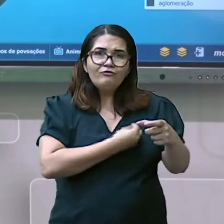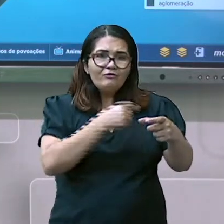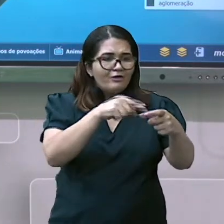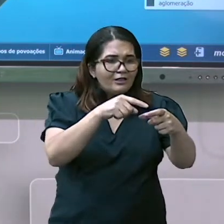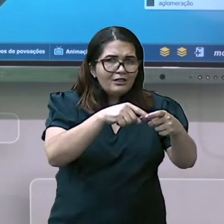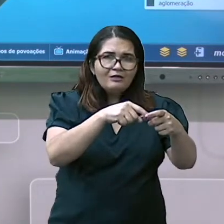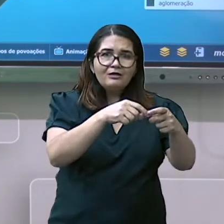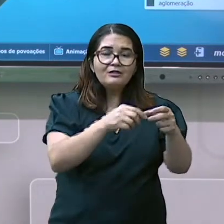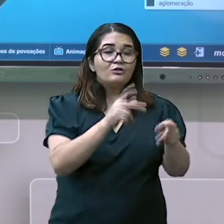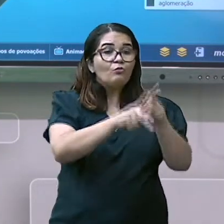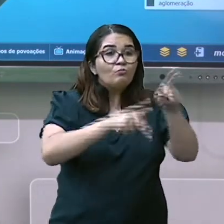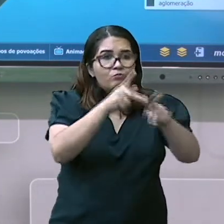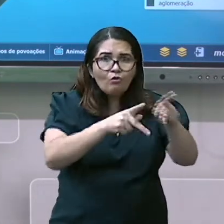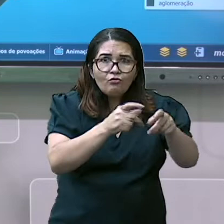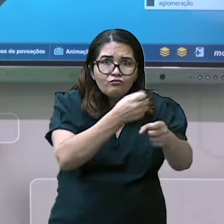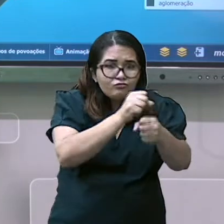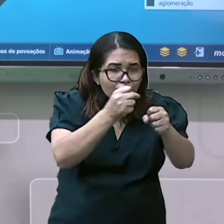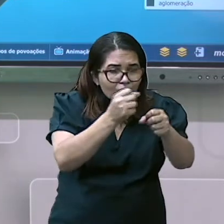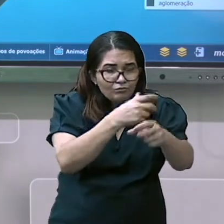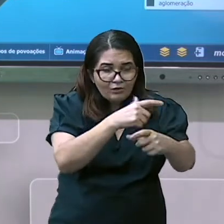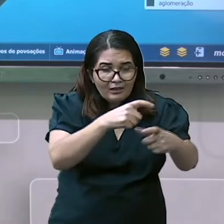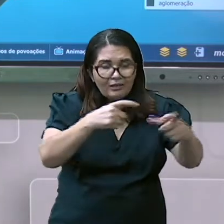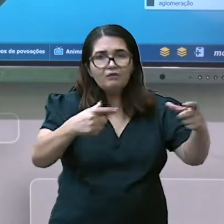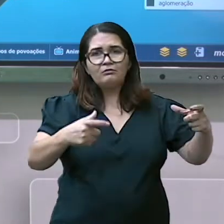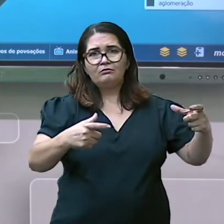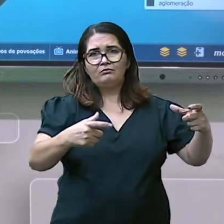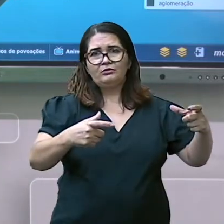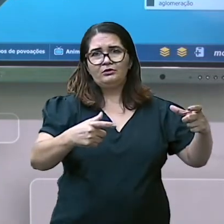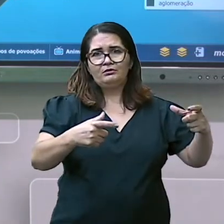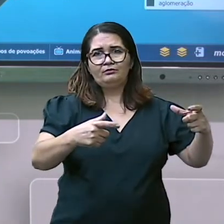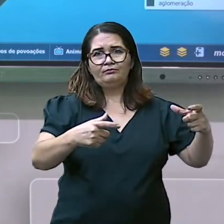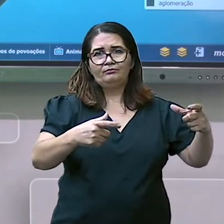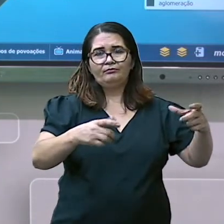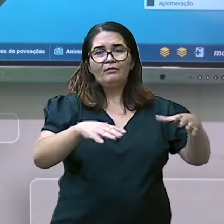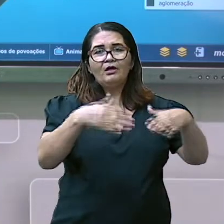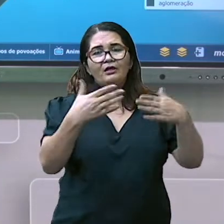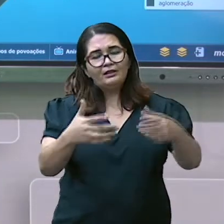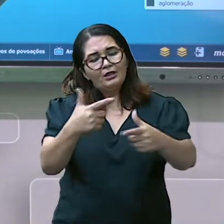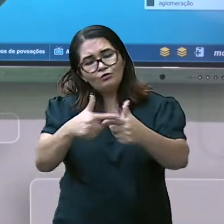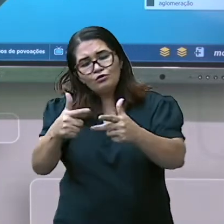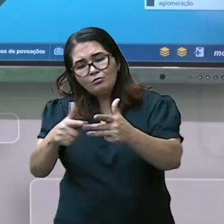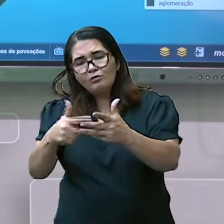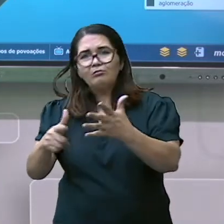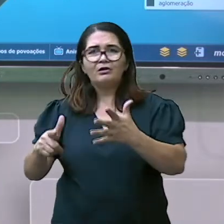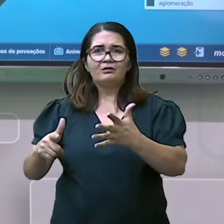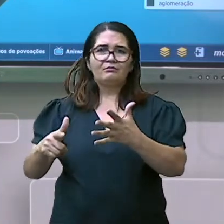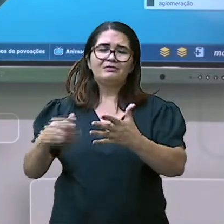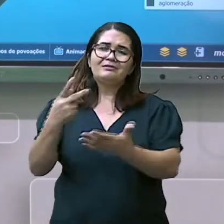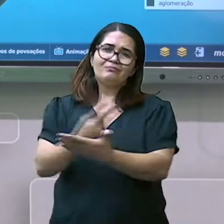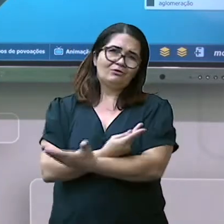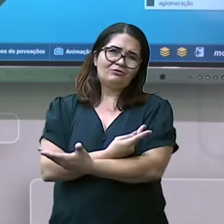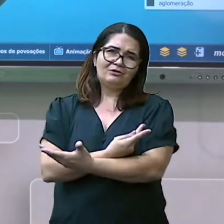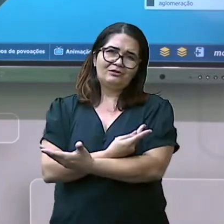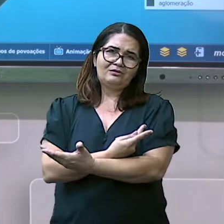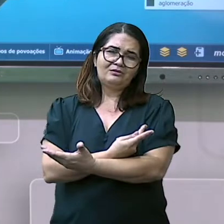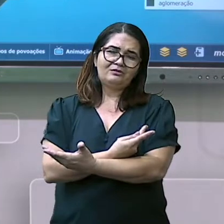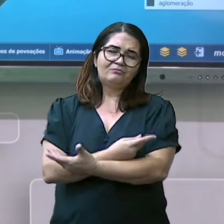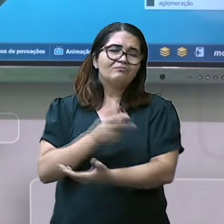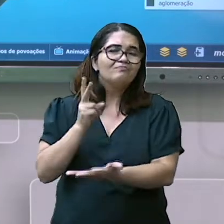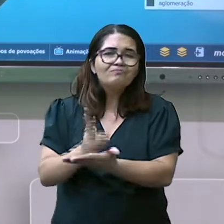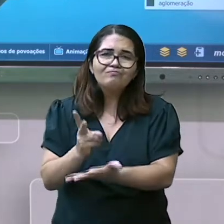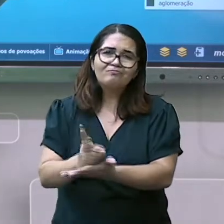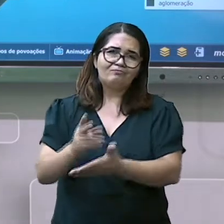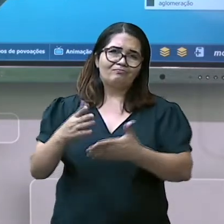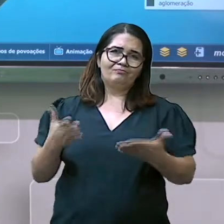E aí, mudanças têm que acontecer. Do mesmo jeito, quando nós estudamos no